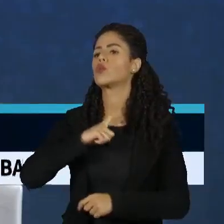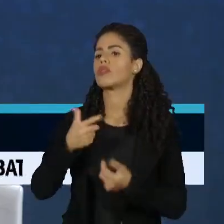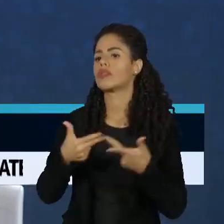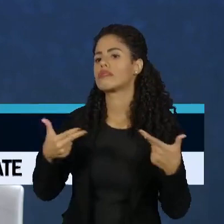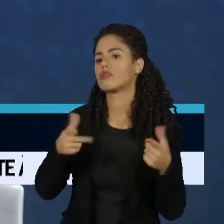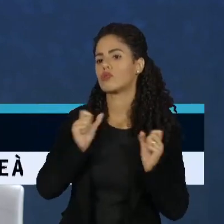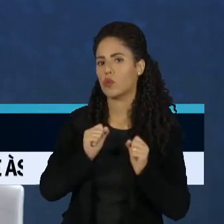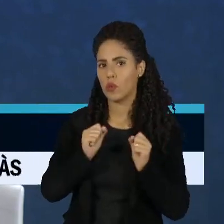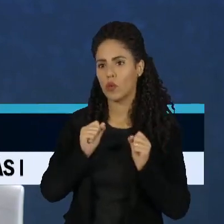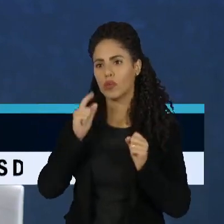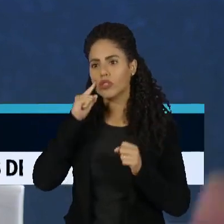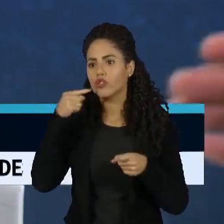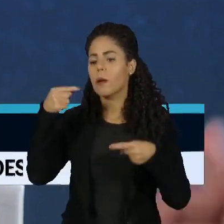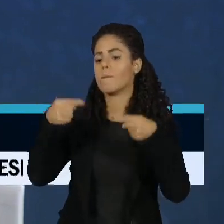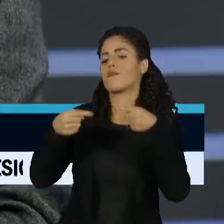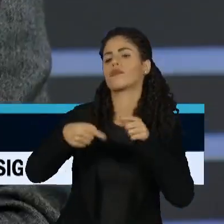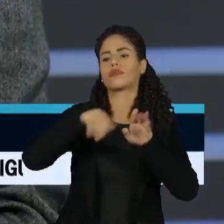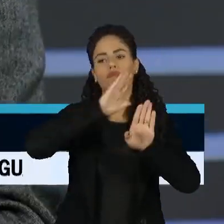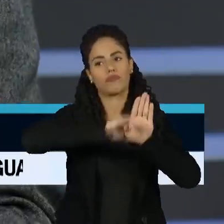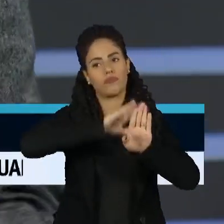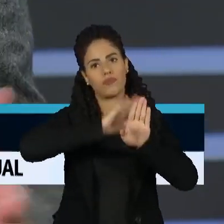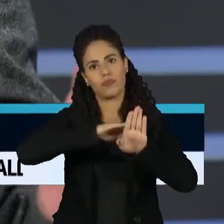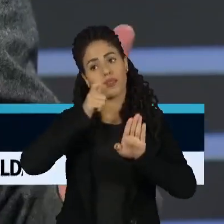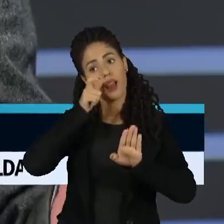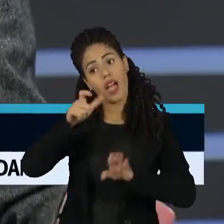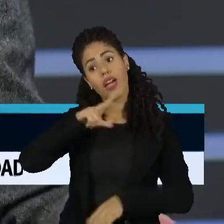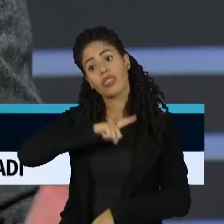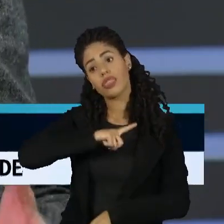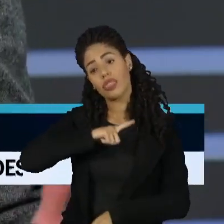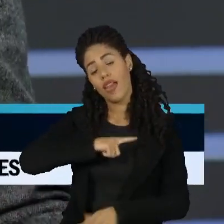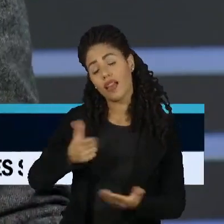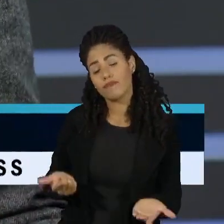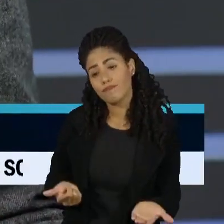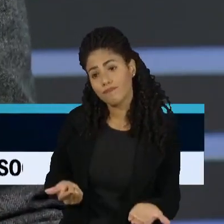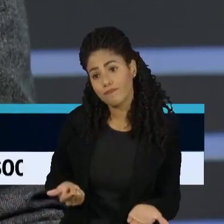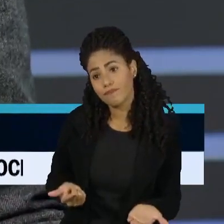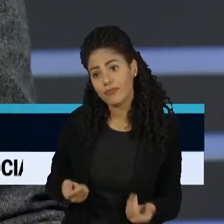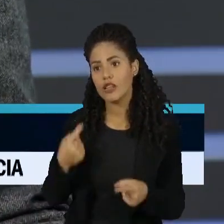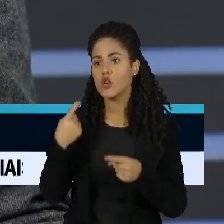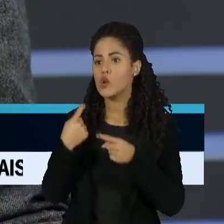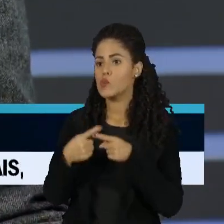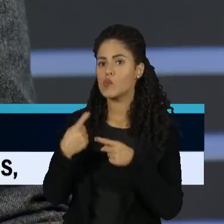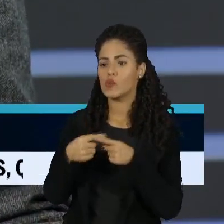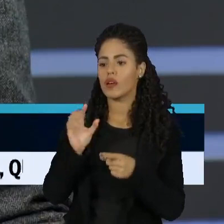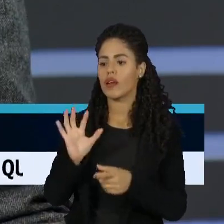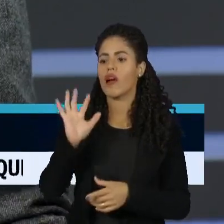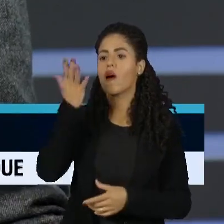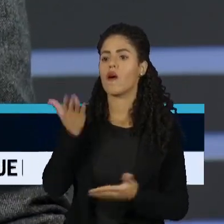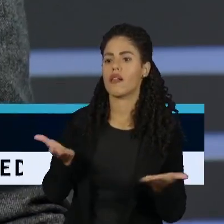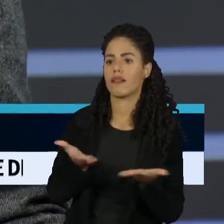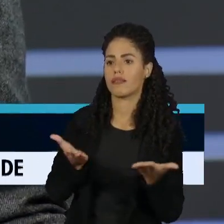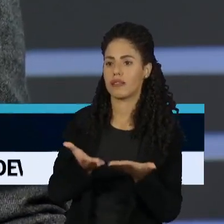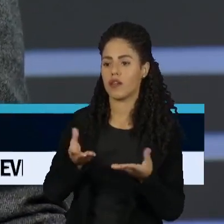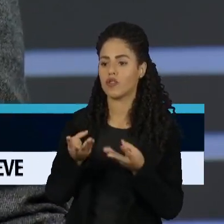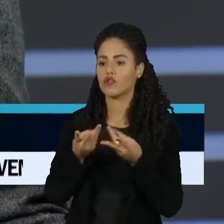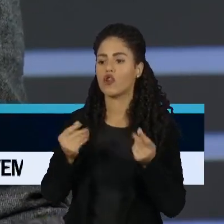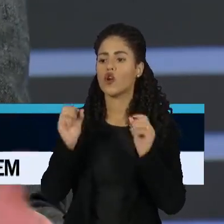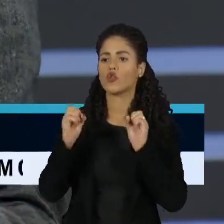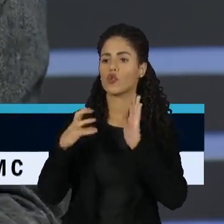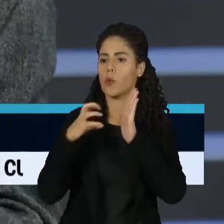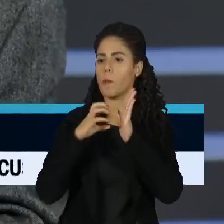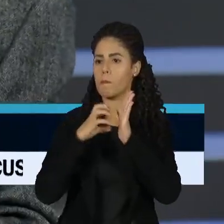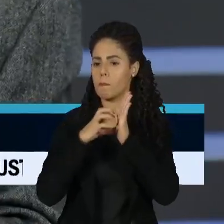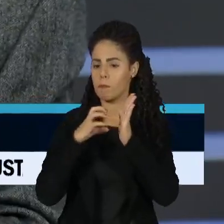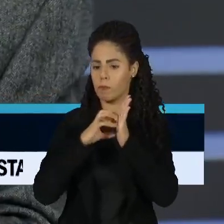de visão política ideológica o Zanin tá no olho do furacão porque ele acordado foram dormir achando que ele ia fazer tudo que o PT quer